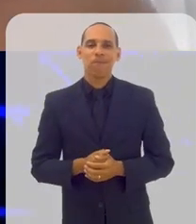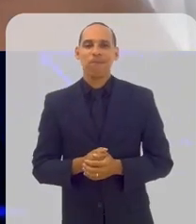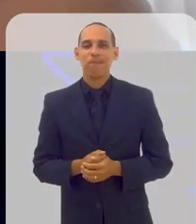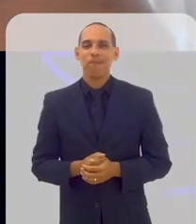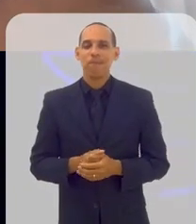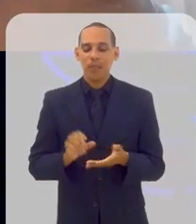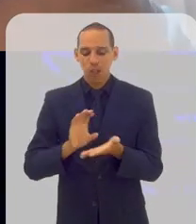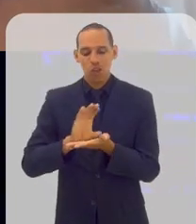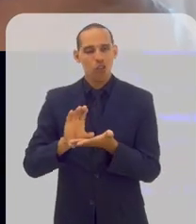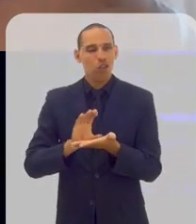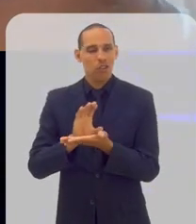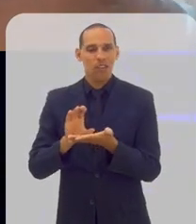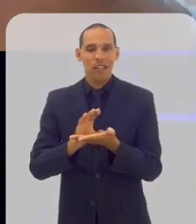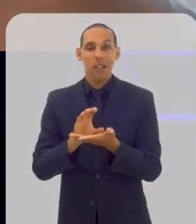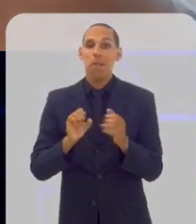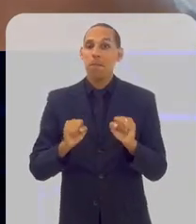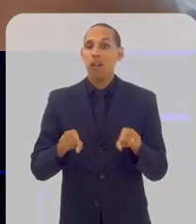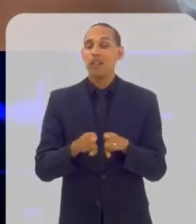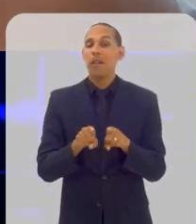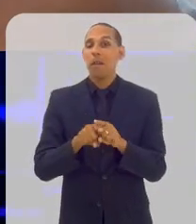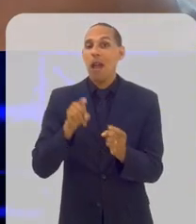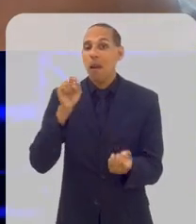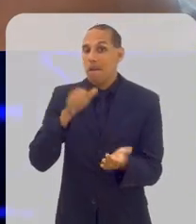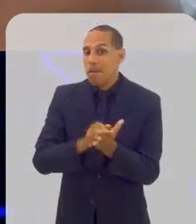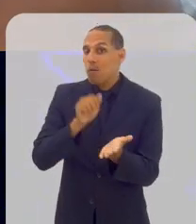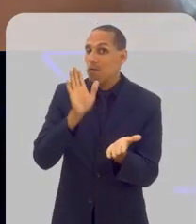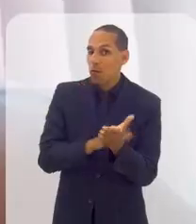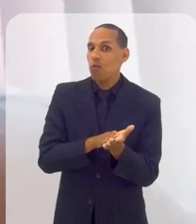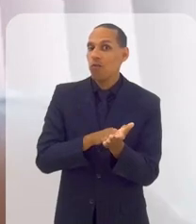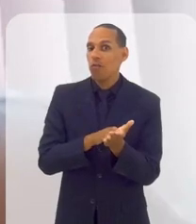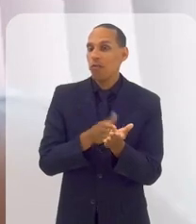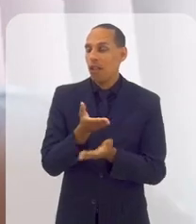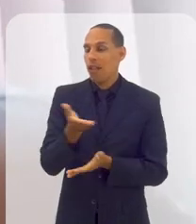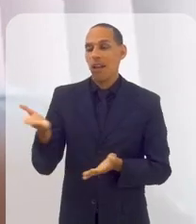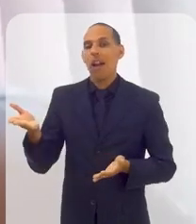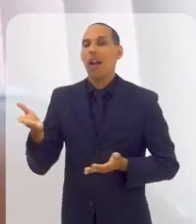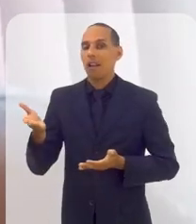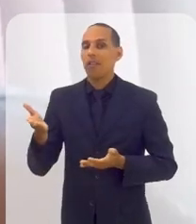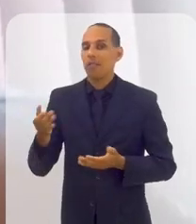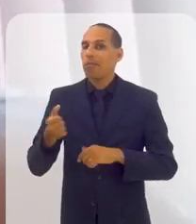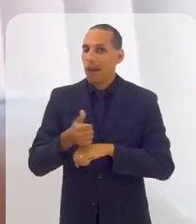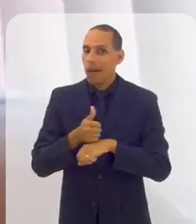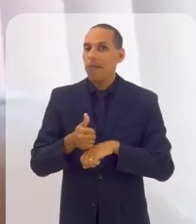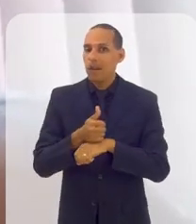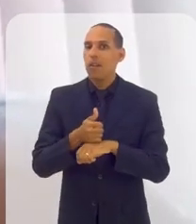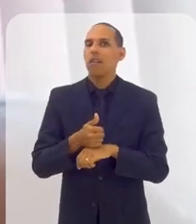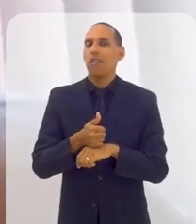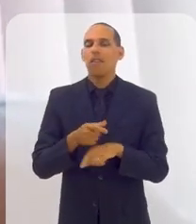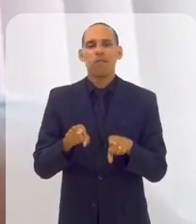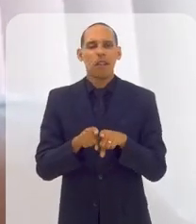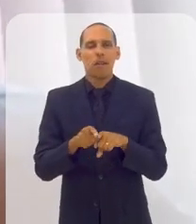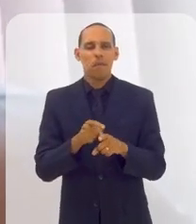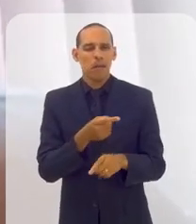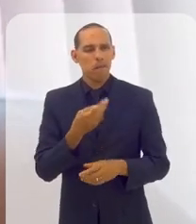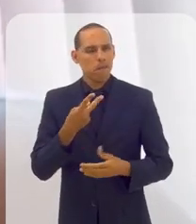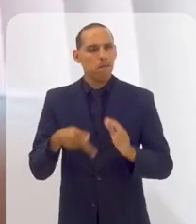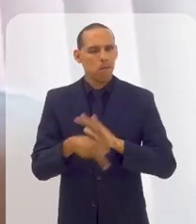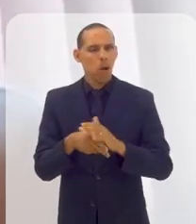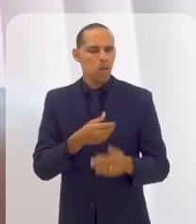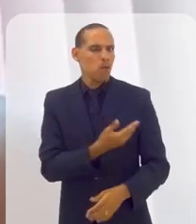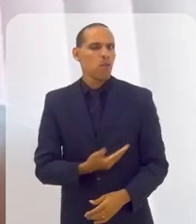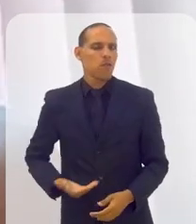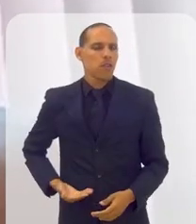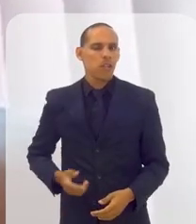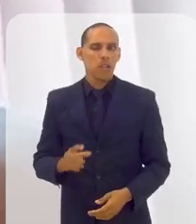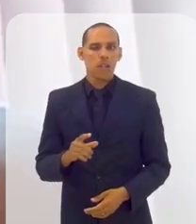Não, exato. O Conselho ele pode, inclusive, multar profissionais, empresas do setor público. E eu acho que, em